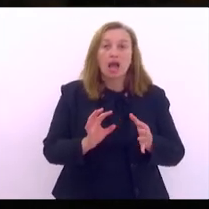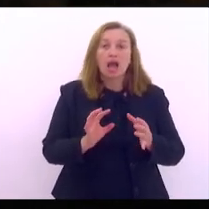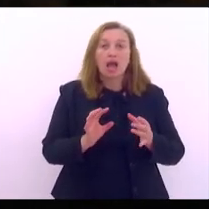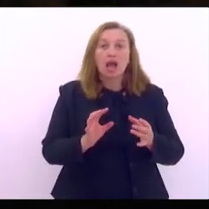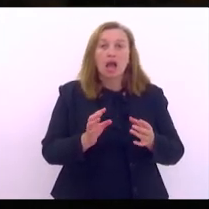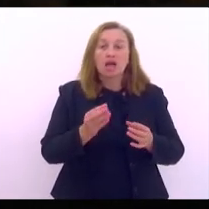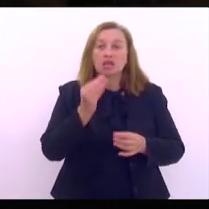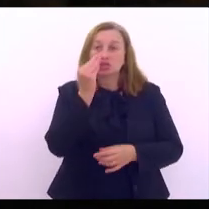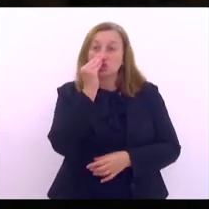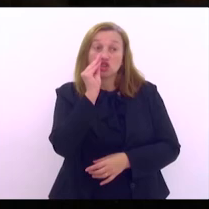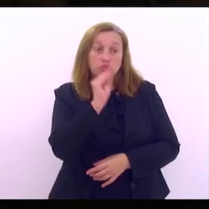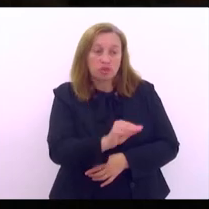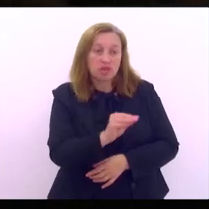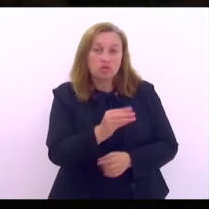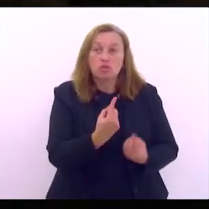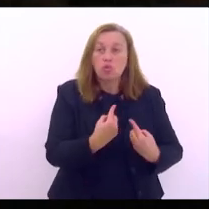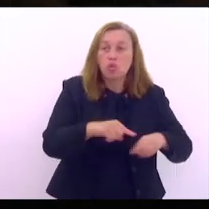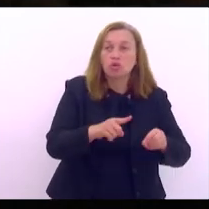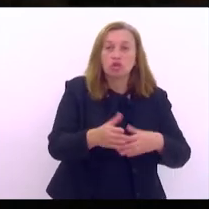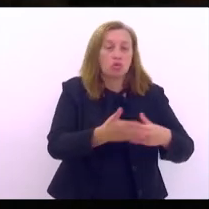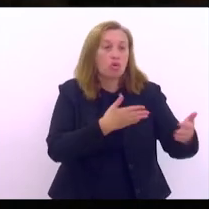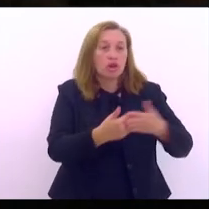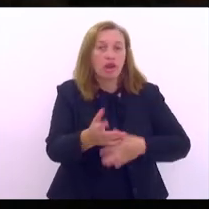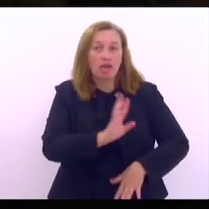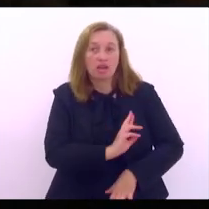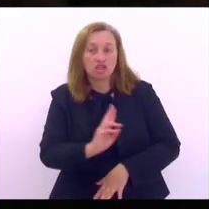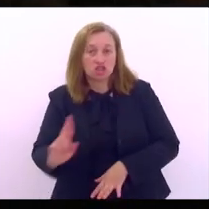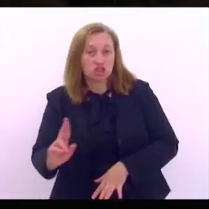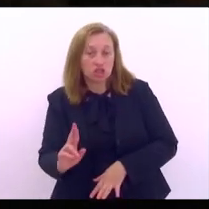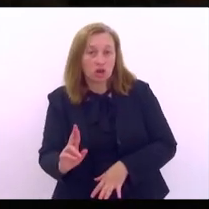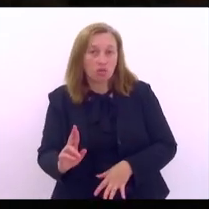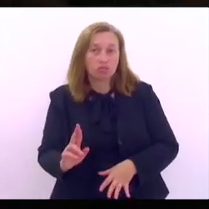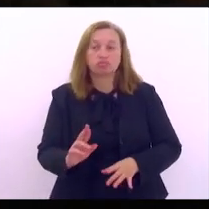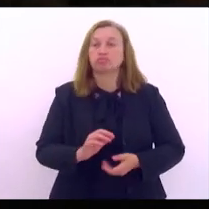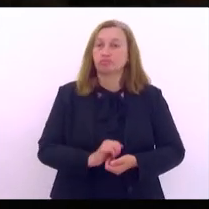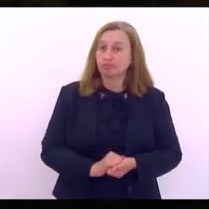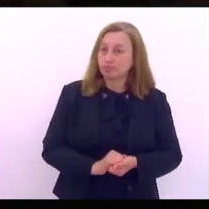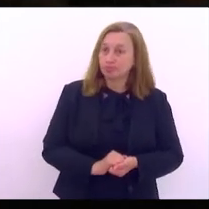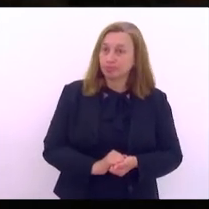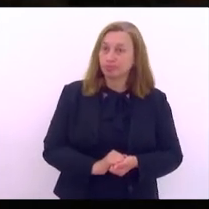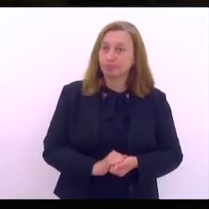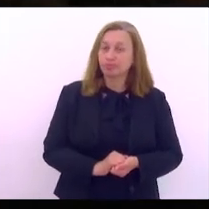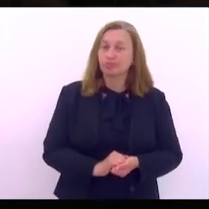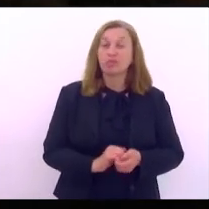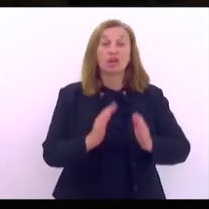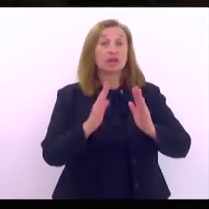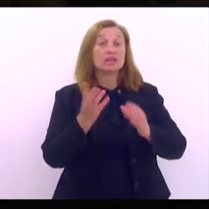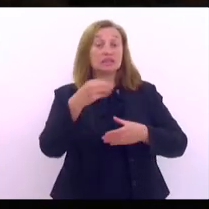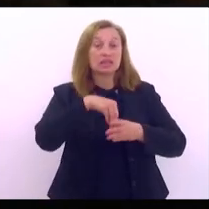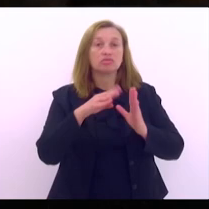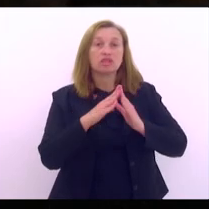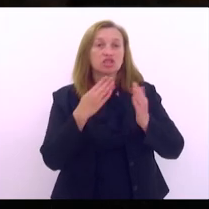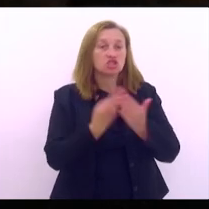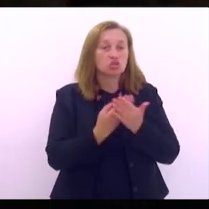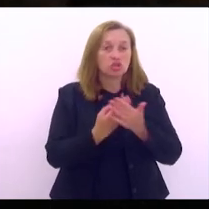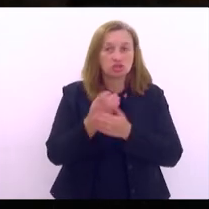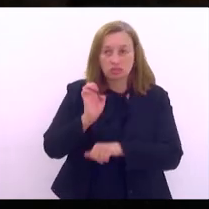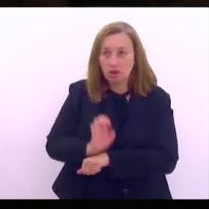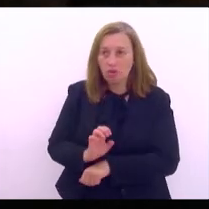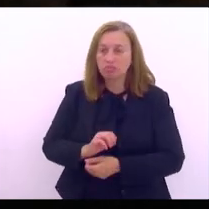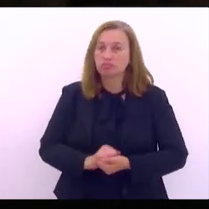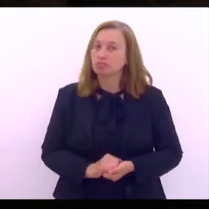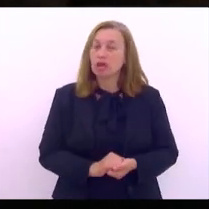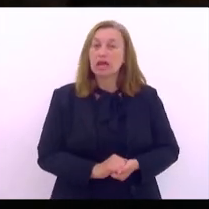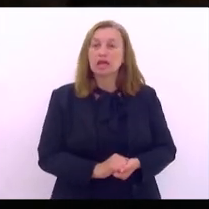intolerância religiosa, racial, homofobia dentro dos colégios estaduais. Não